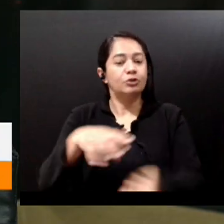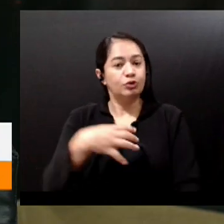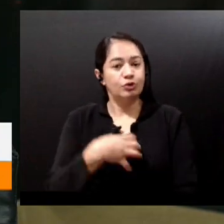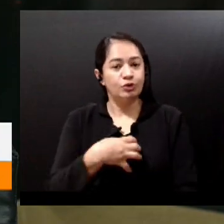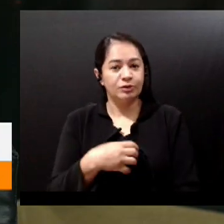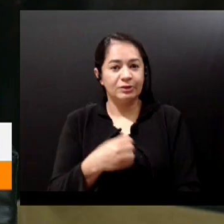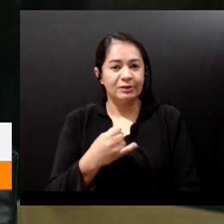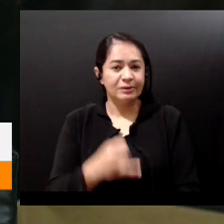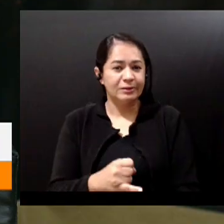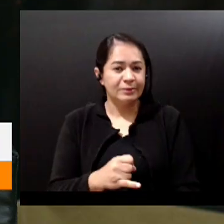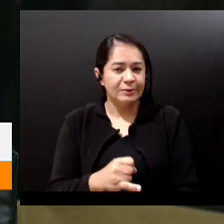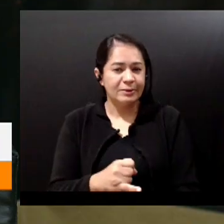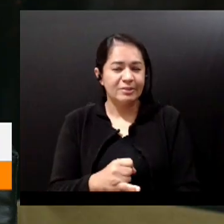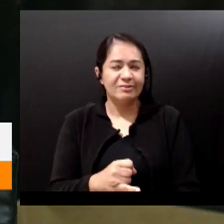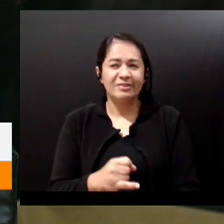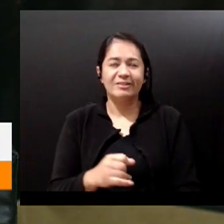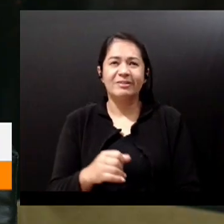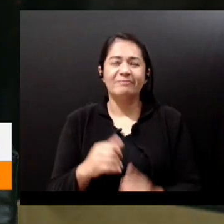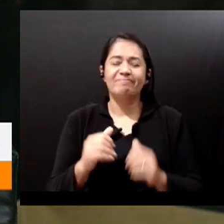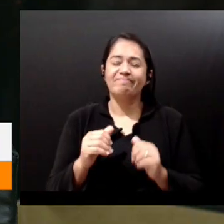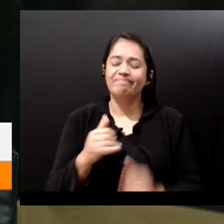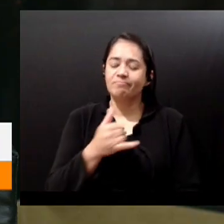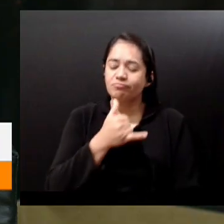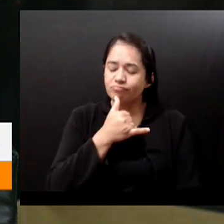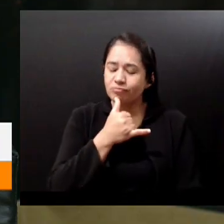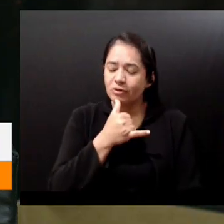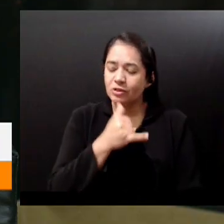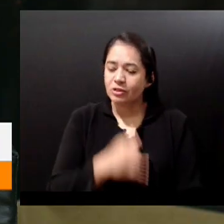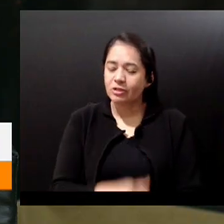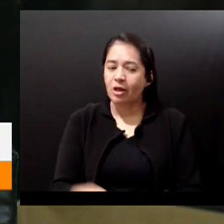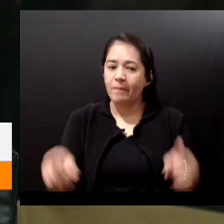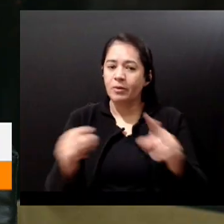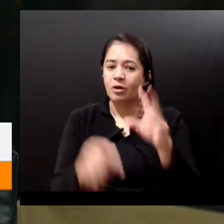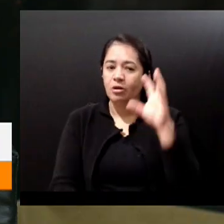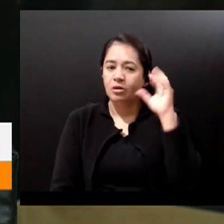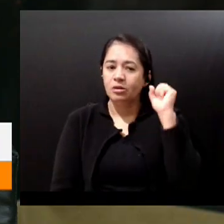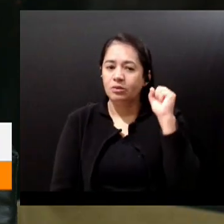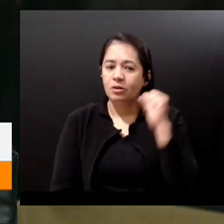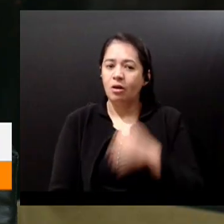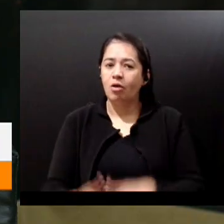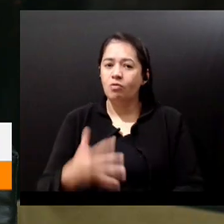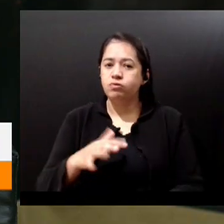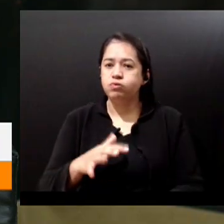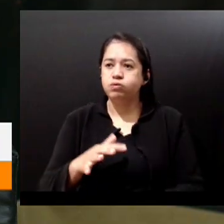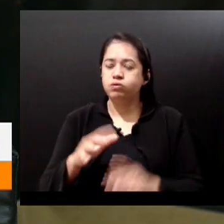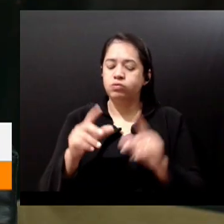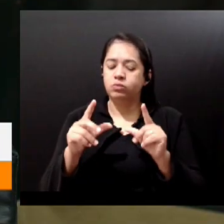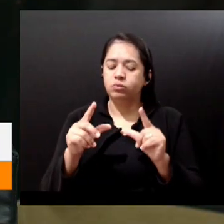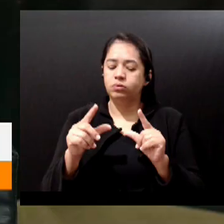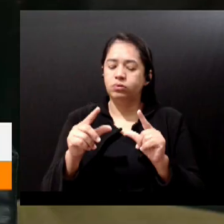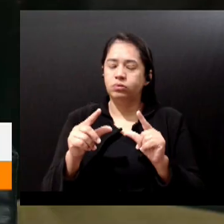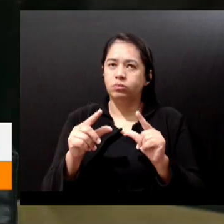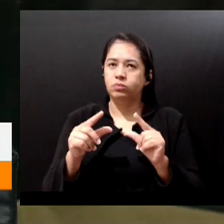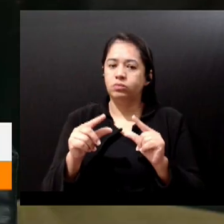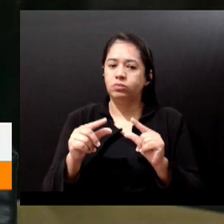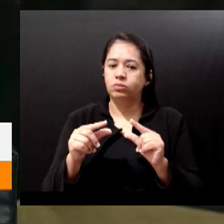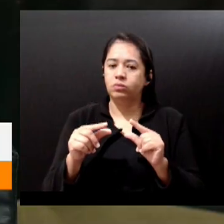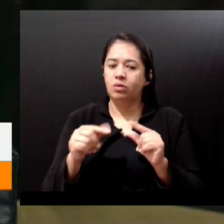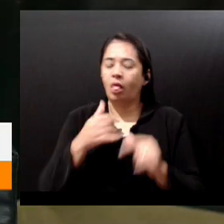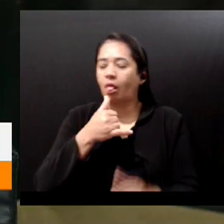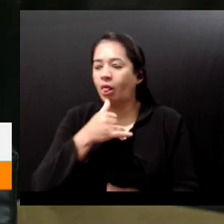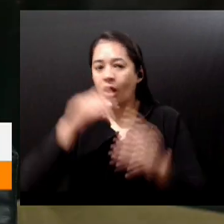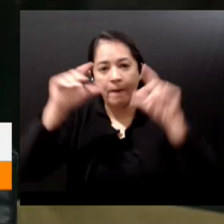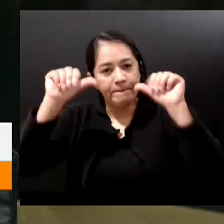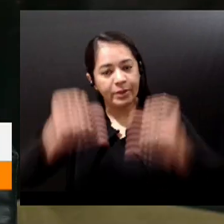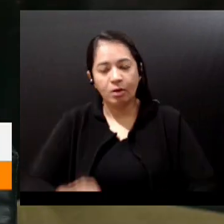muito feliz e aí você ouve uma música que tem uma baixa vibração, puf, é fundo de poço. Como é que você explica pra gente essa conexão que a gente